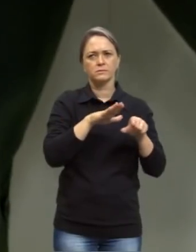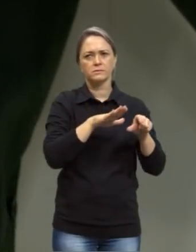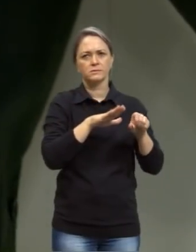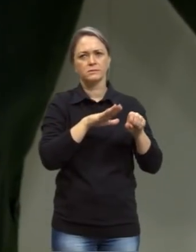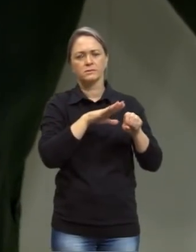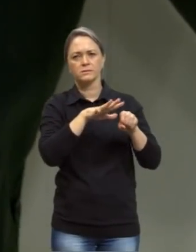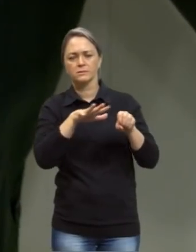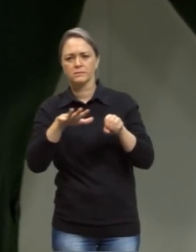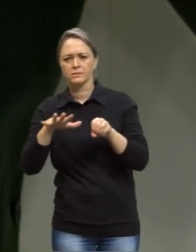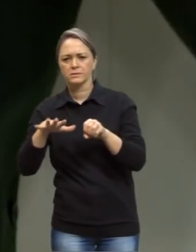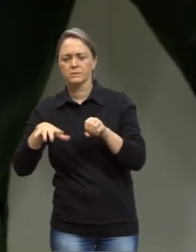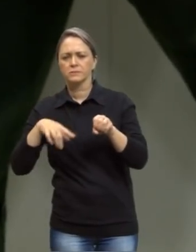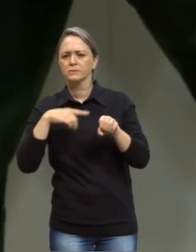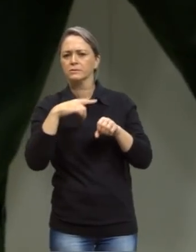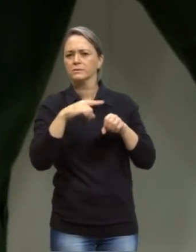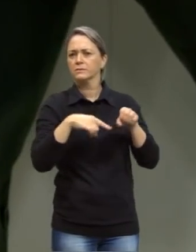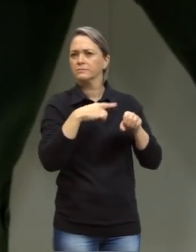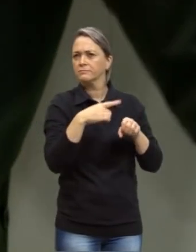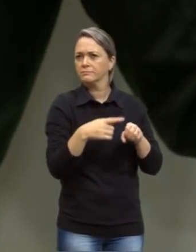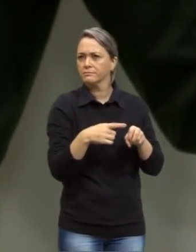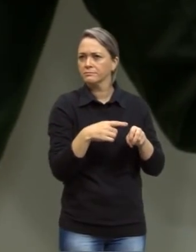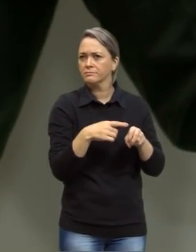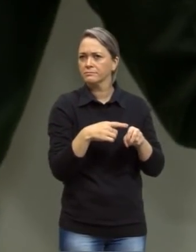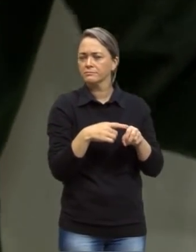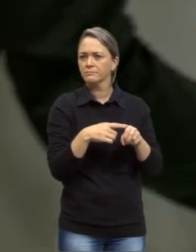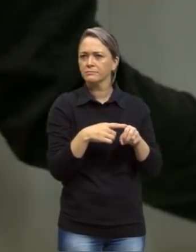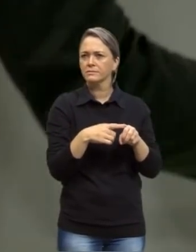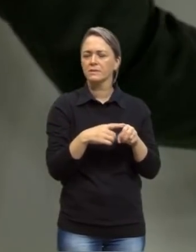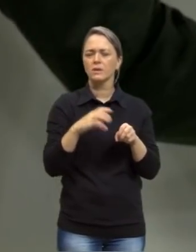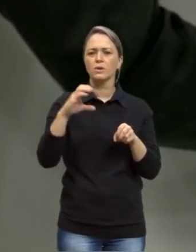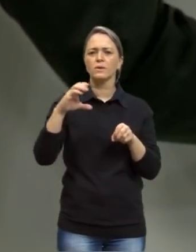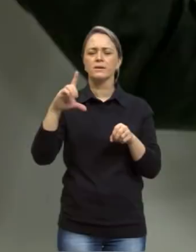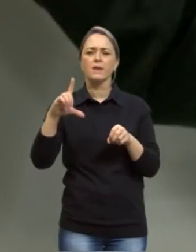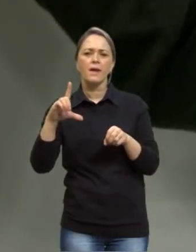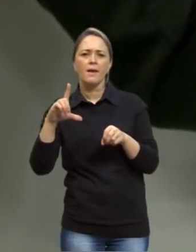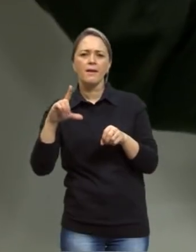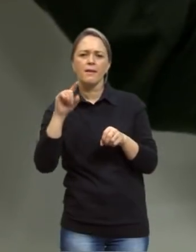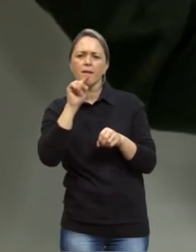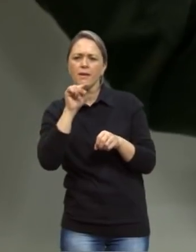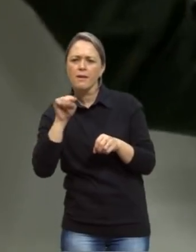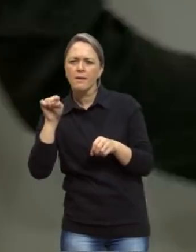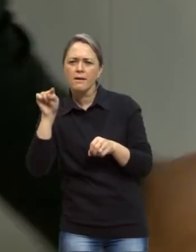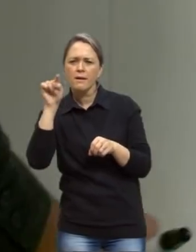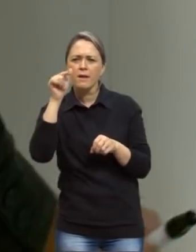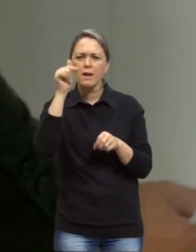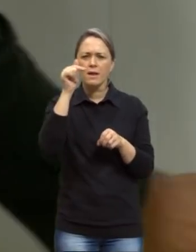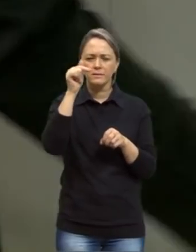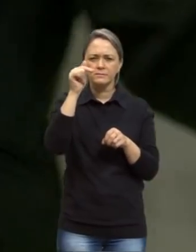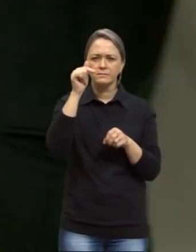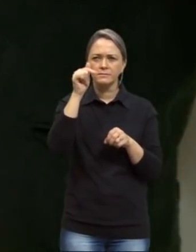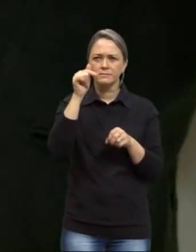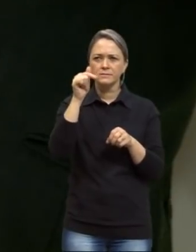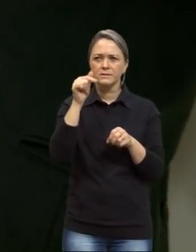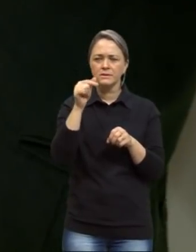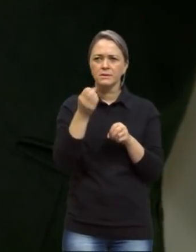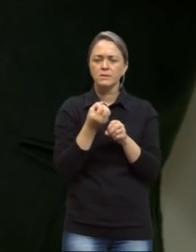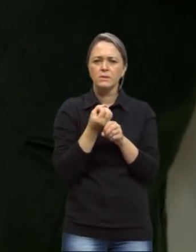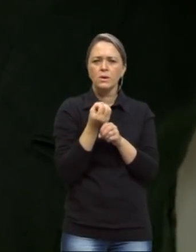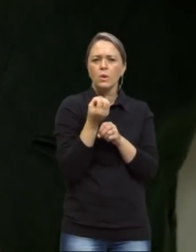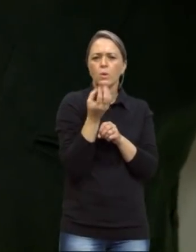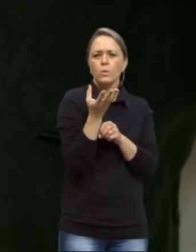7 elétrons representados por essas bolinhas aqui e eu represento a doação desse elétrons